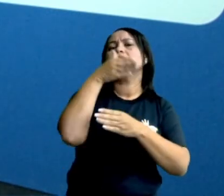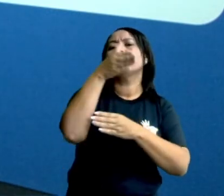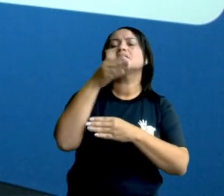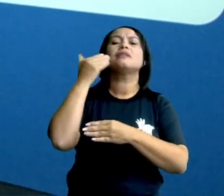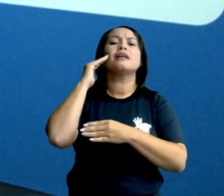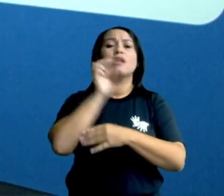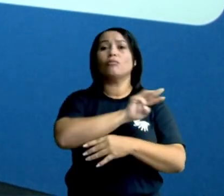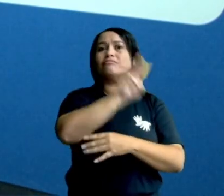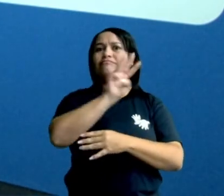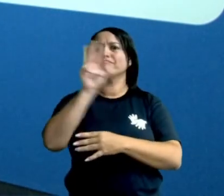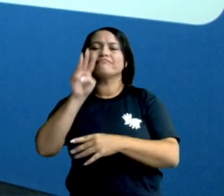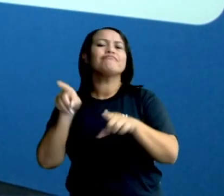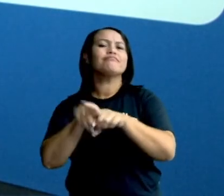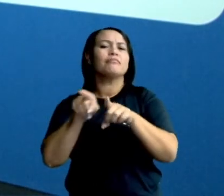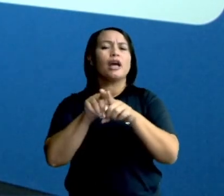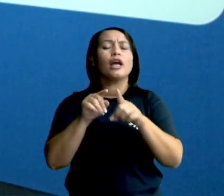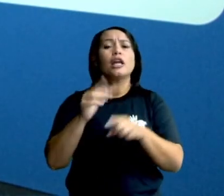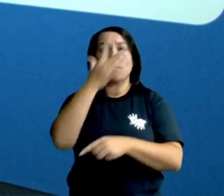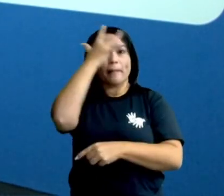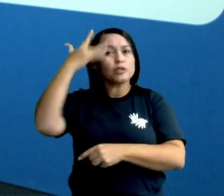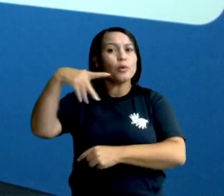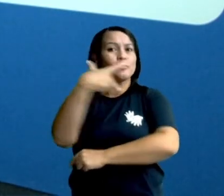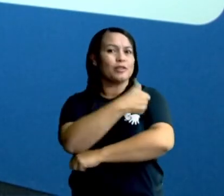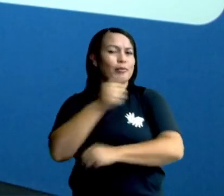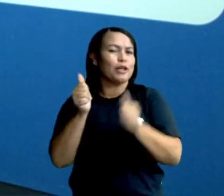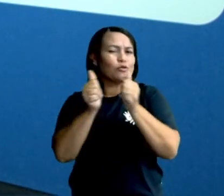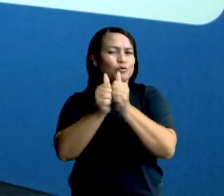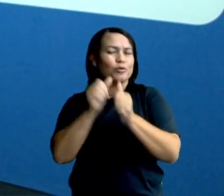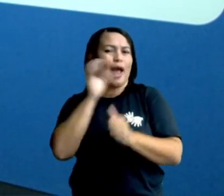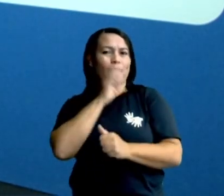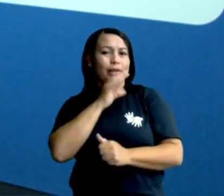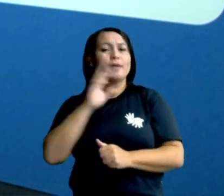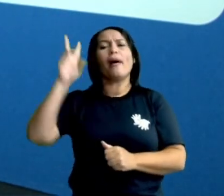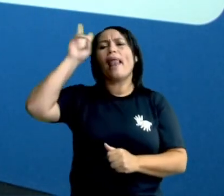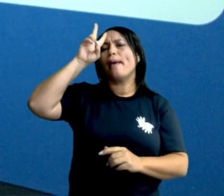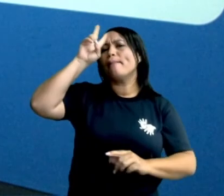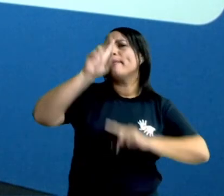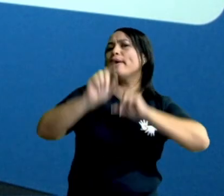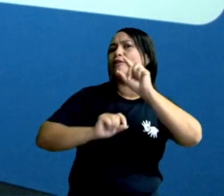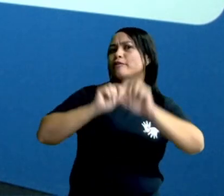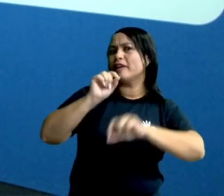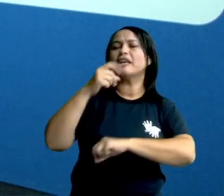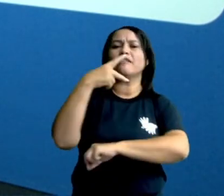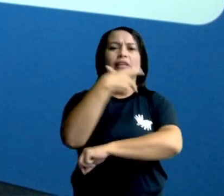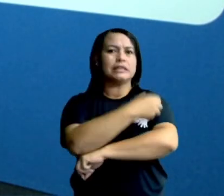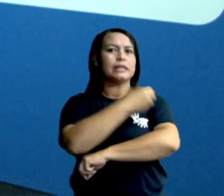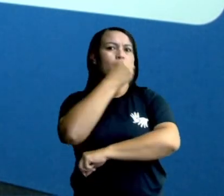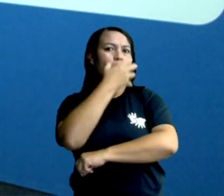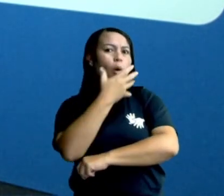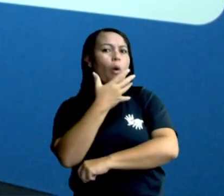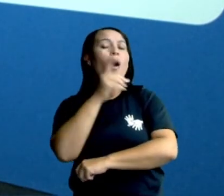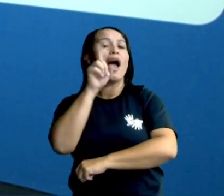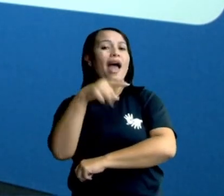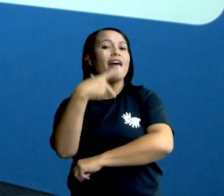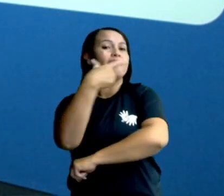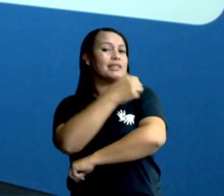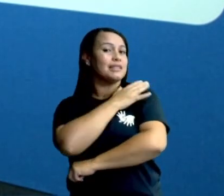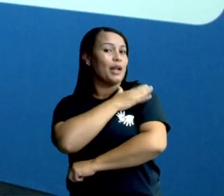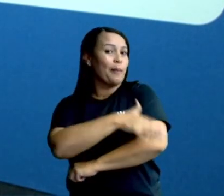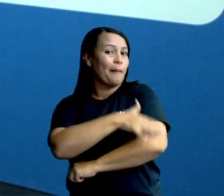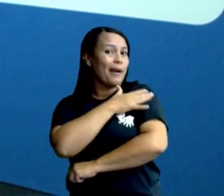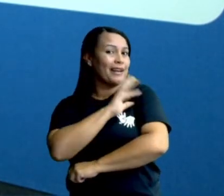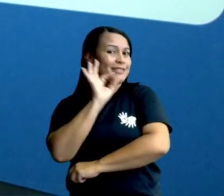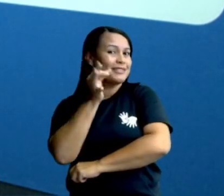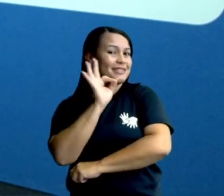a vacina para a gente estar juntinhos logo, logo. Lembrando que vacina boa é vacina no